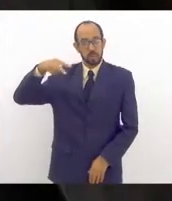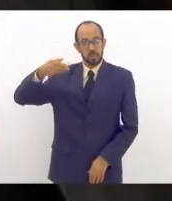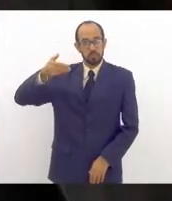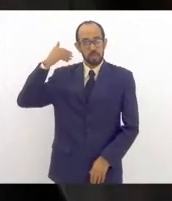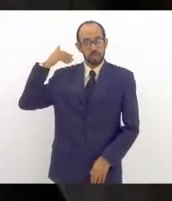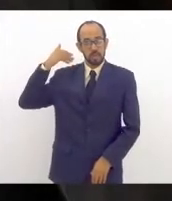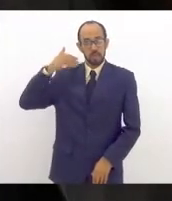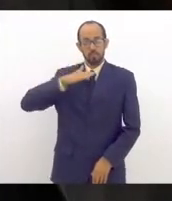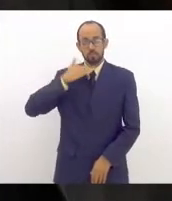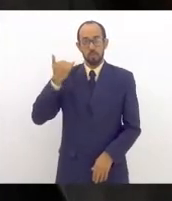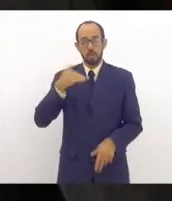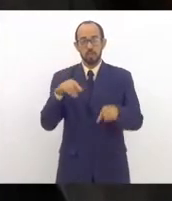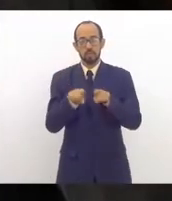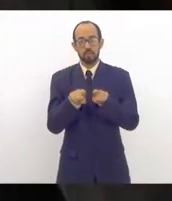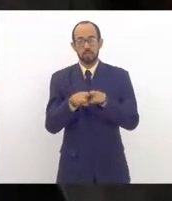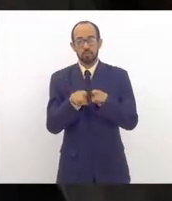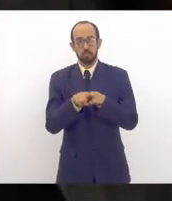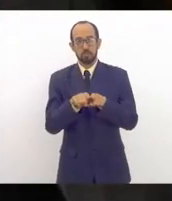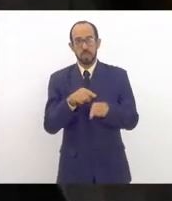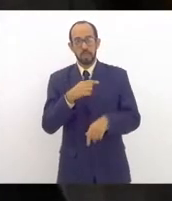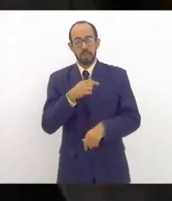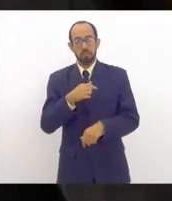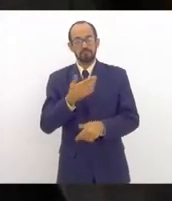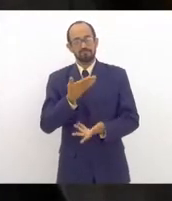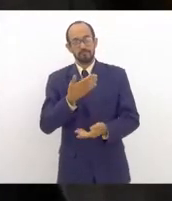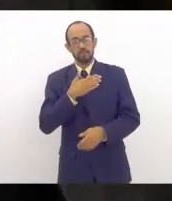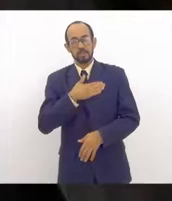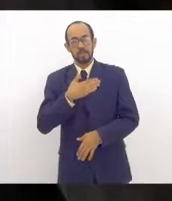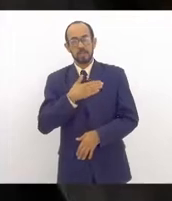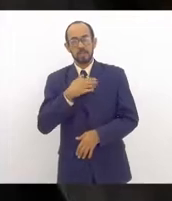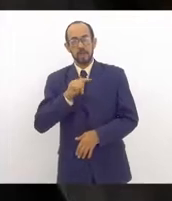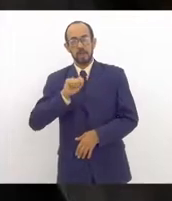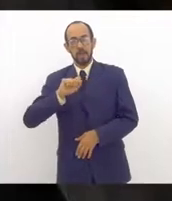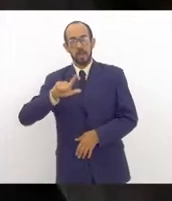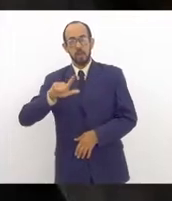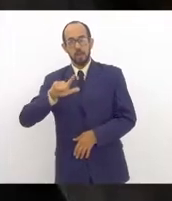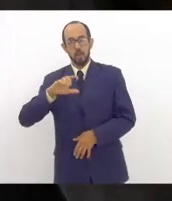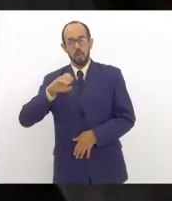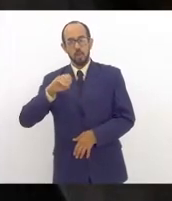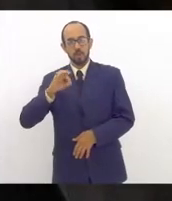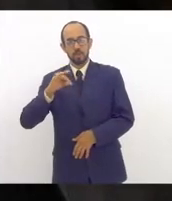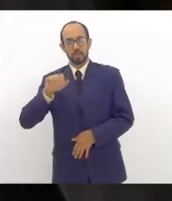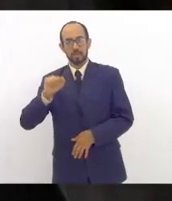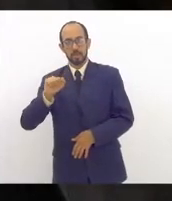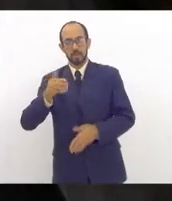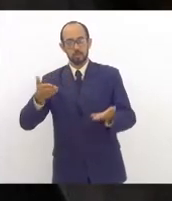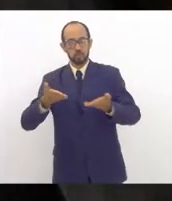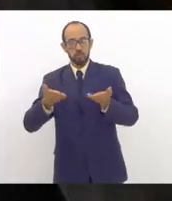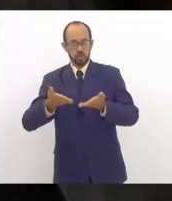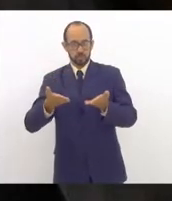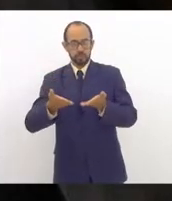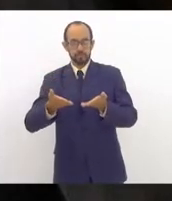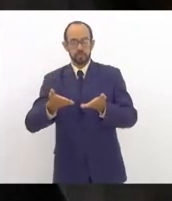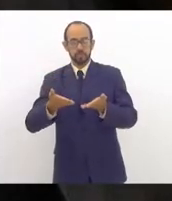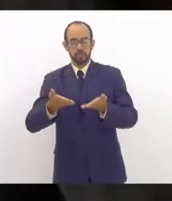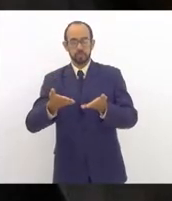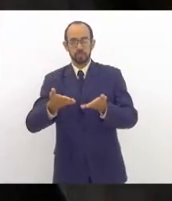morreu a nossa querida Gal Costa e essa semana hoje especificamente